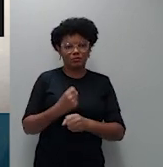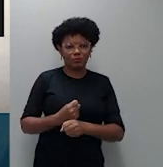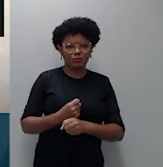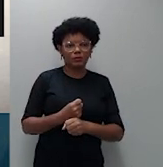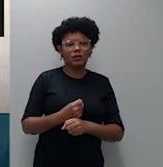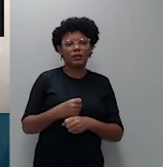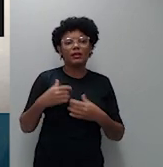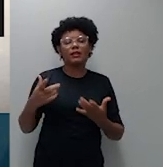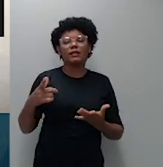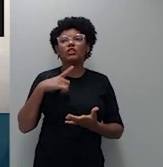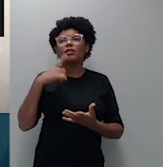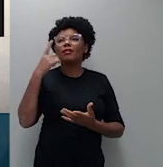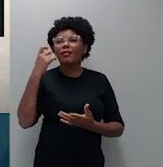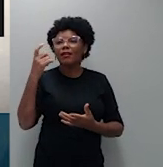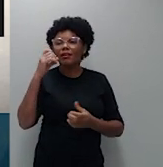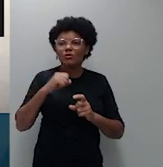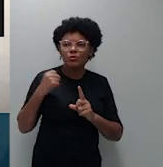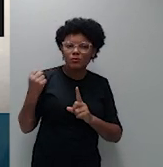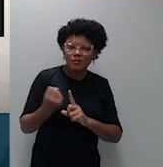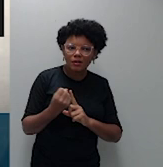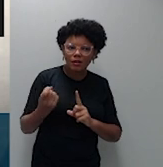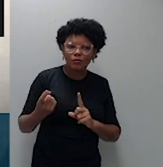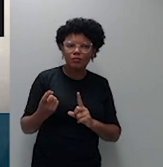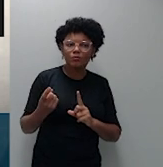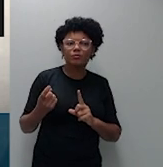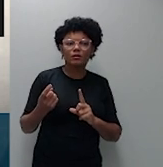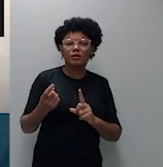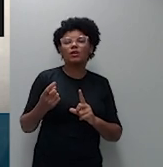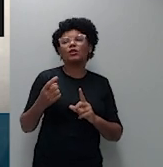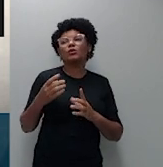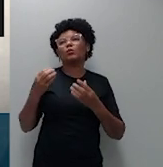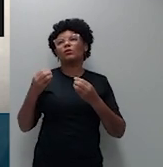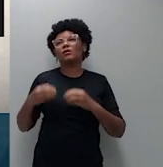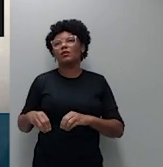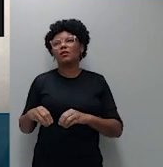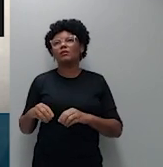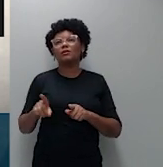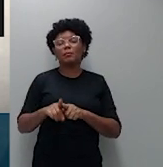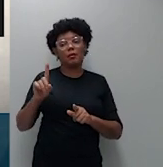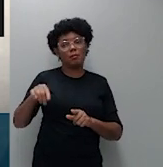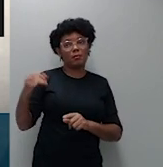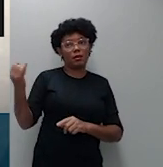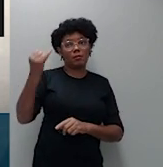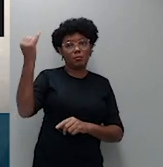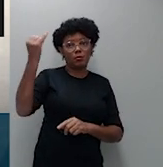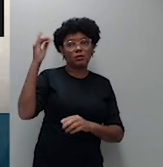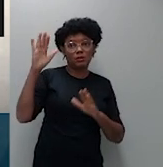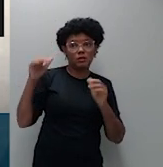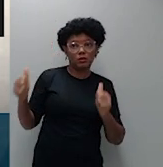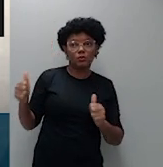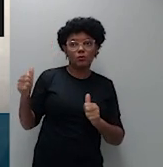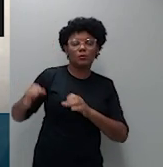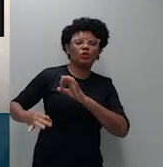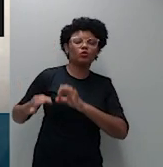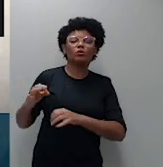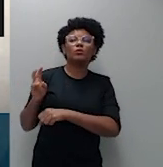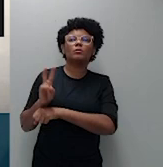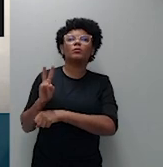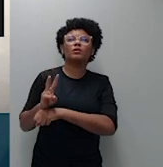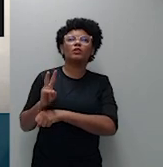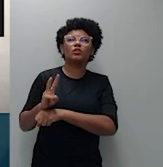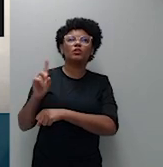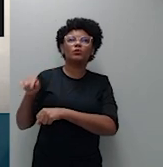interesse Social evidenciado pela dimensão do dano pela Renner tudo bem jurídico a ser protegido o juízo de